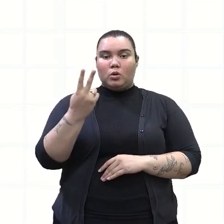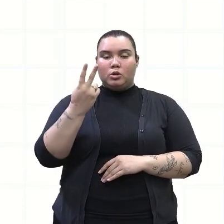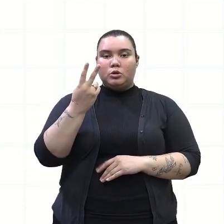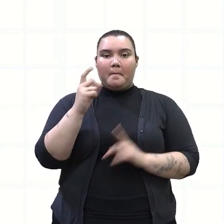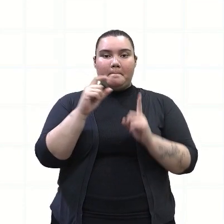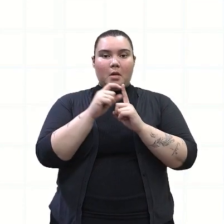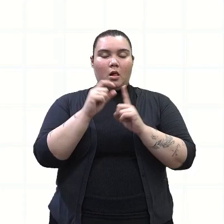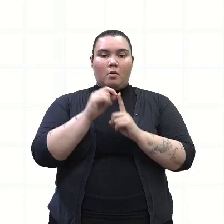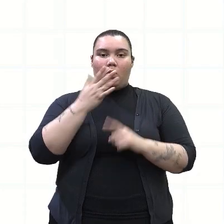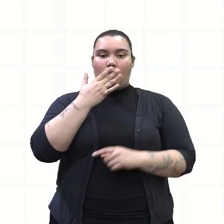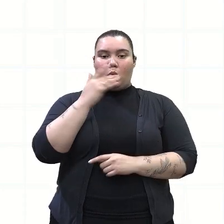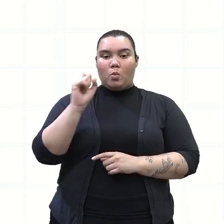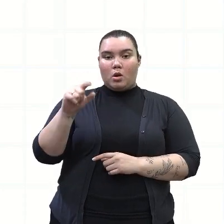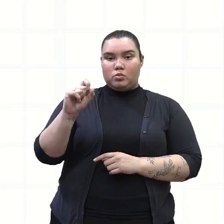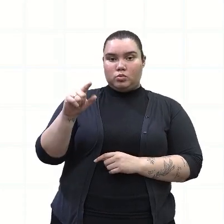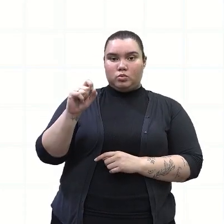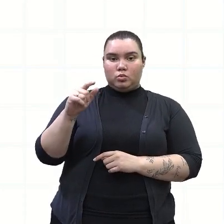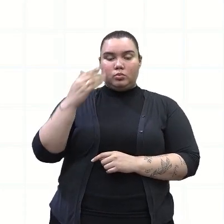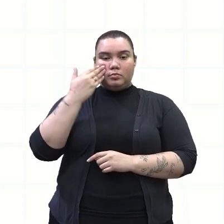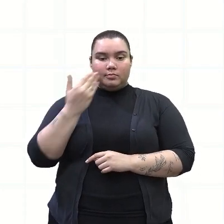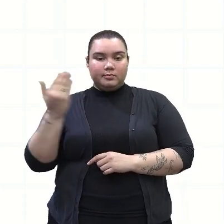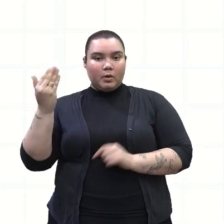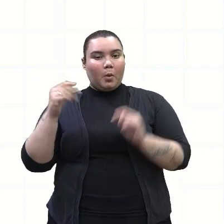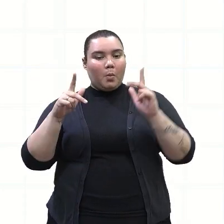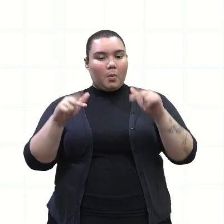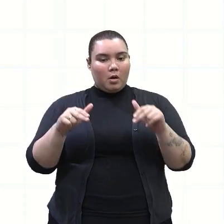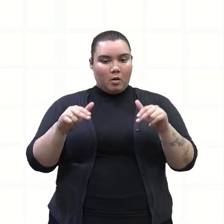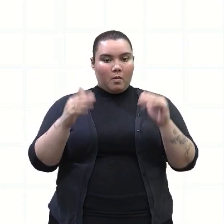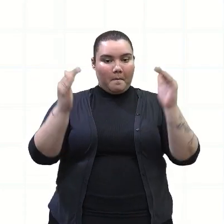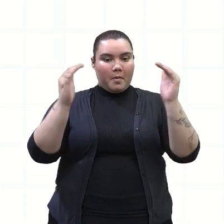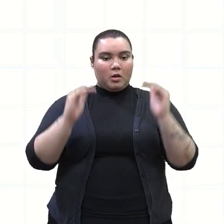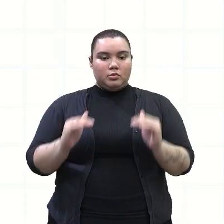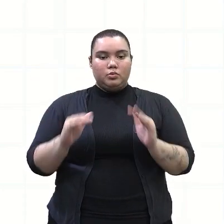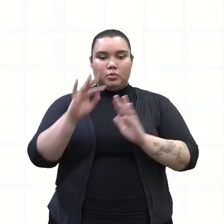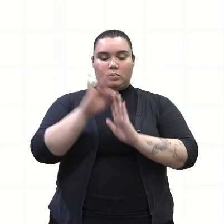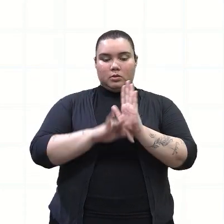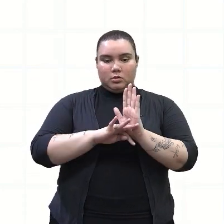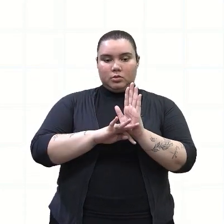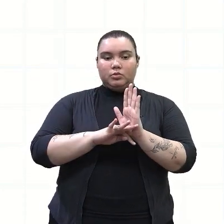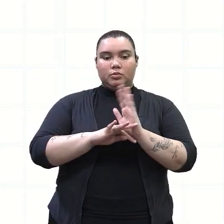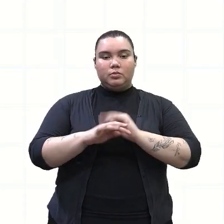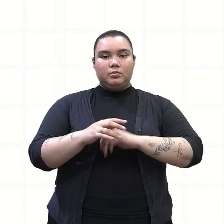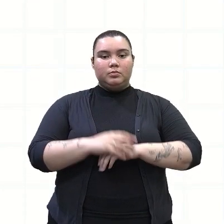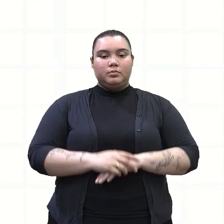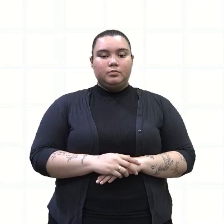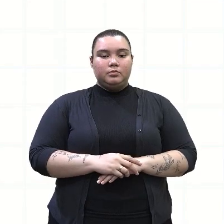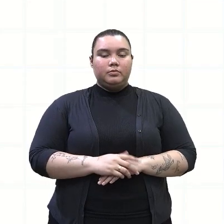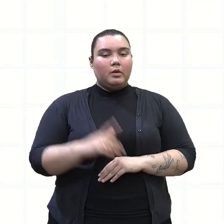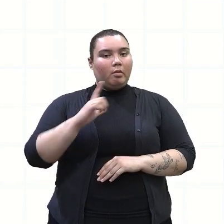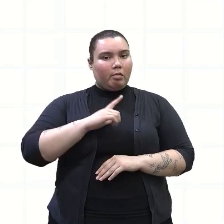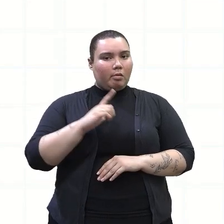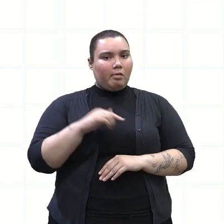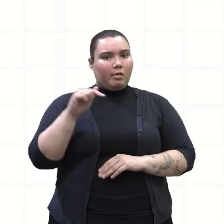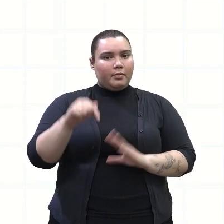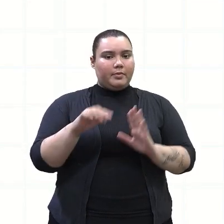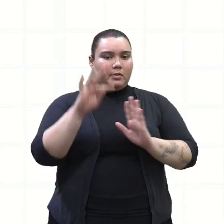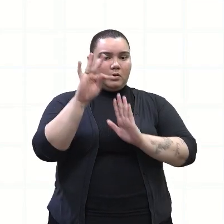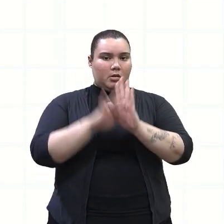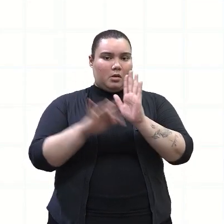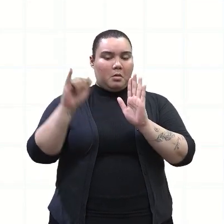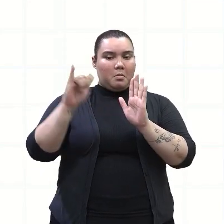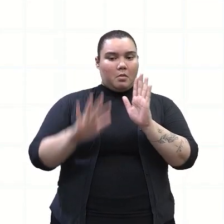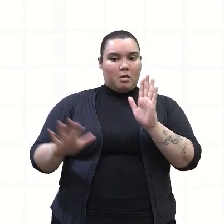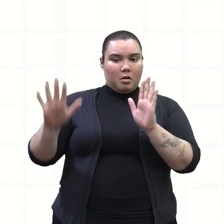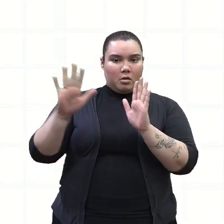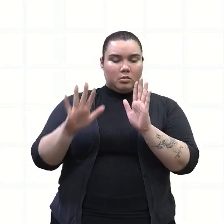em destaque que estão em azul, né? A mesma coisa aconteceu bem aqui, ó. Ou seja, tem algo aí nesta imagem